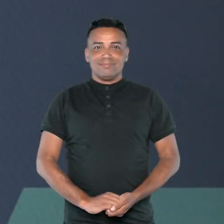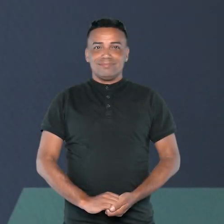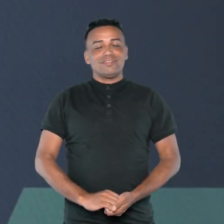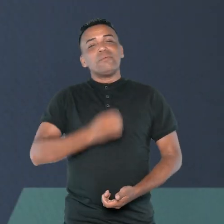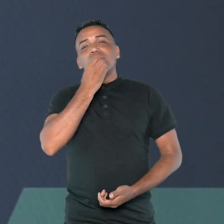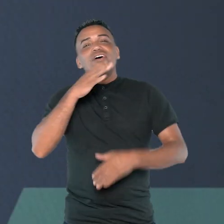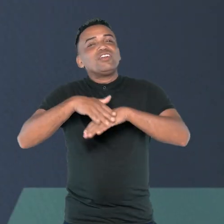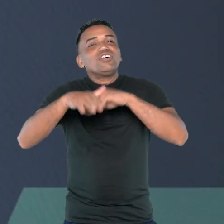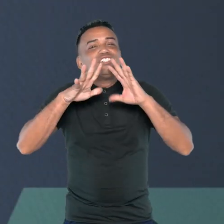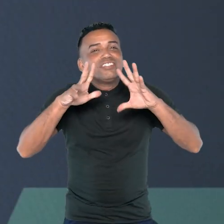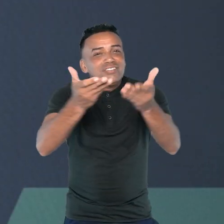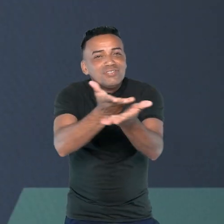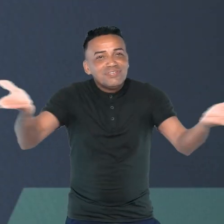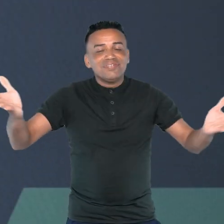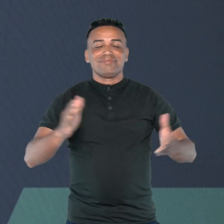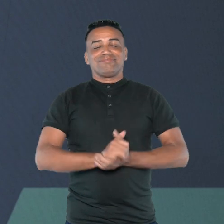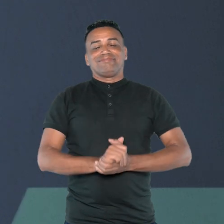Boa noite a todos.